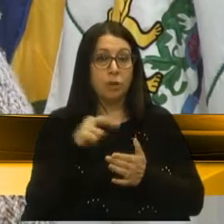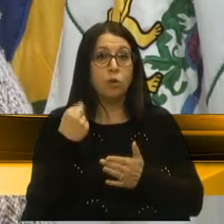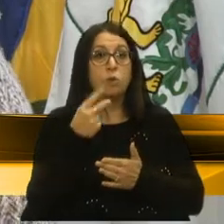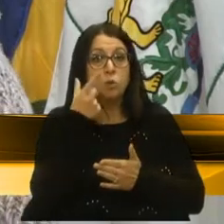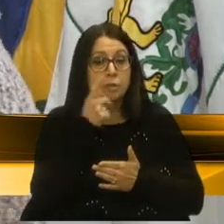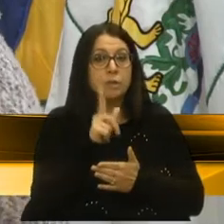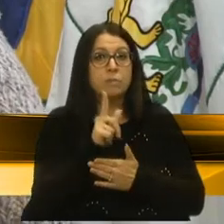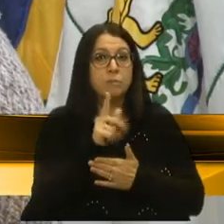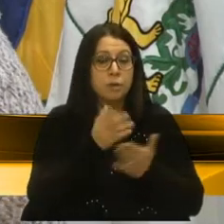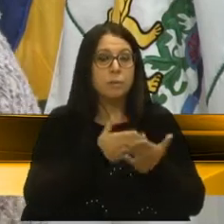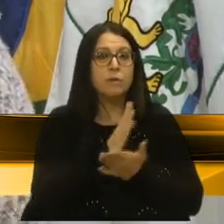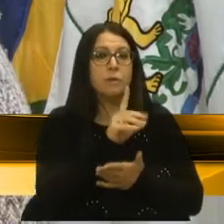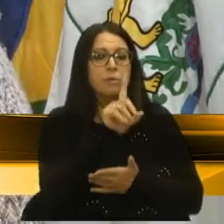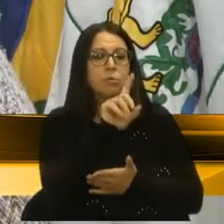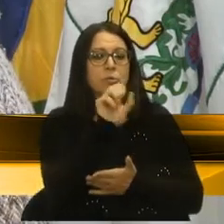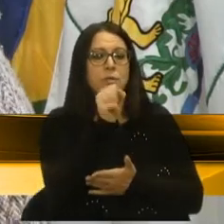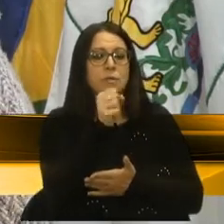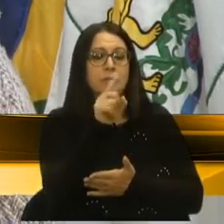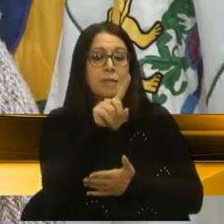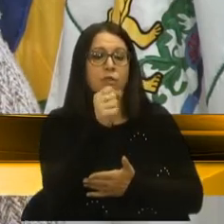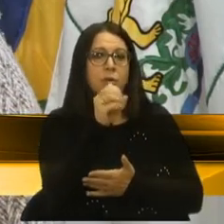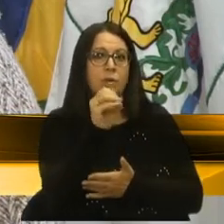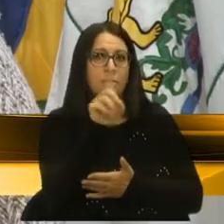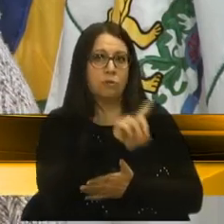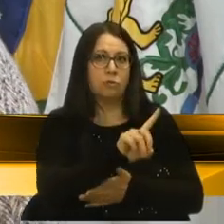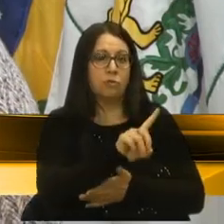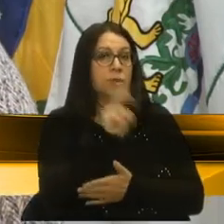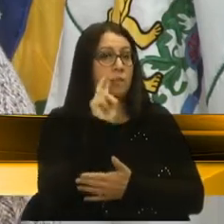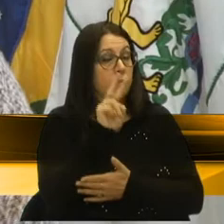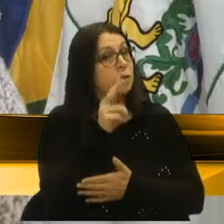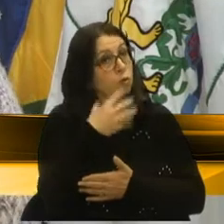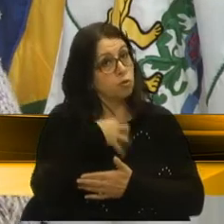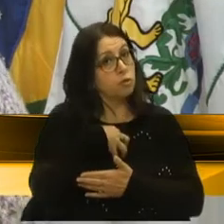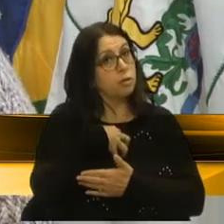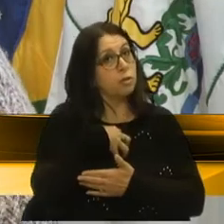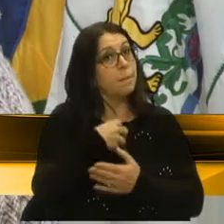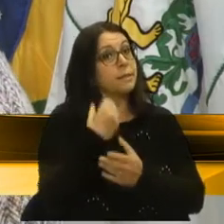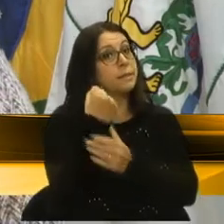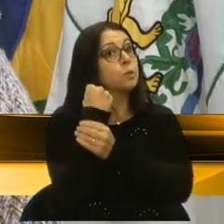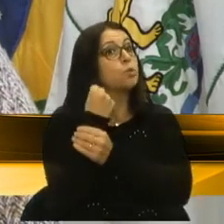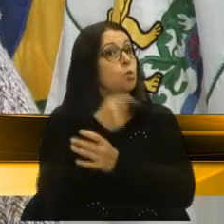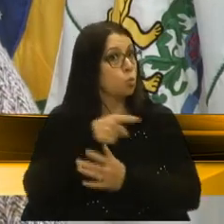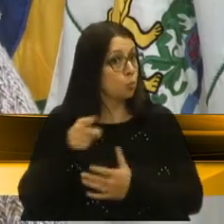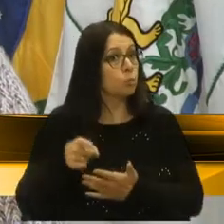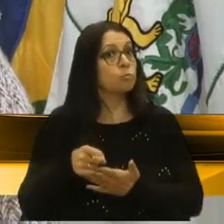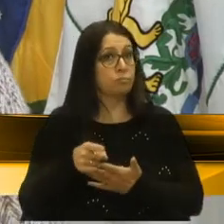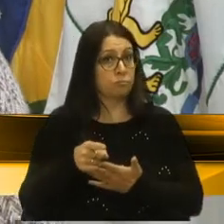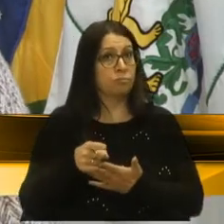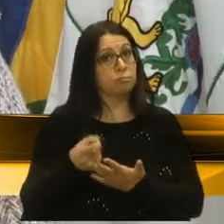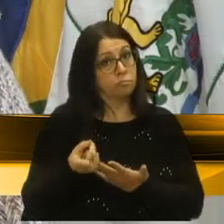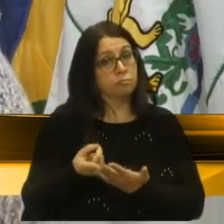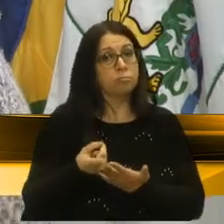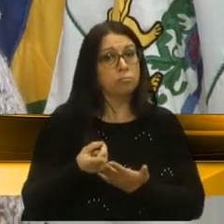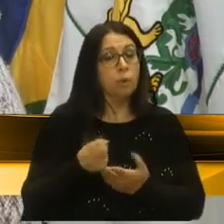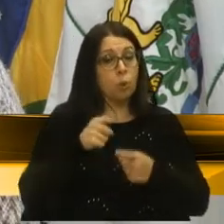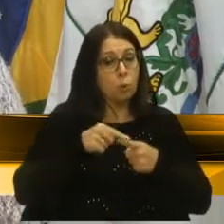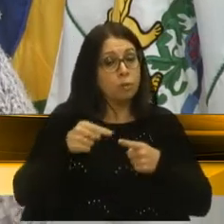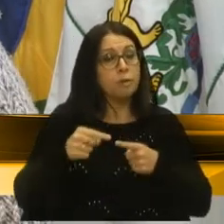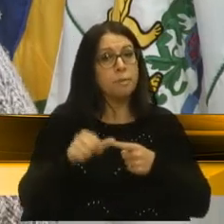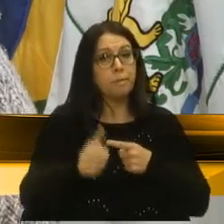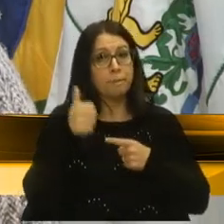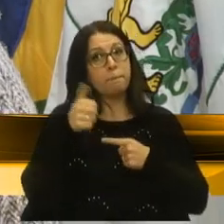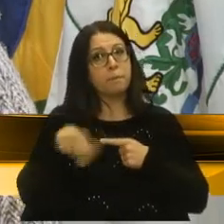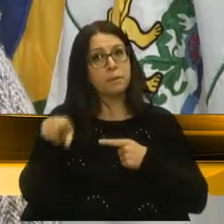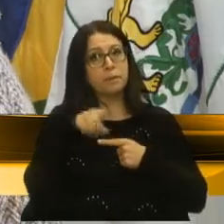então, aprovar por 180 dias, que eu vejo que é uma forma mais segura, né, um prazo mais